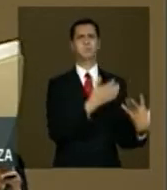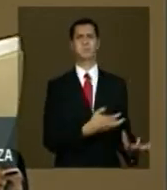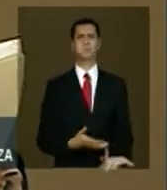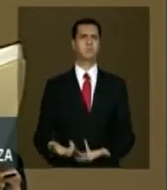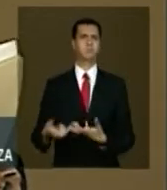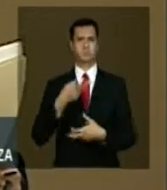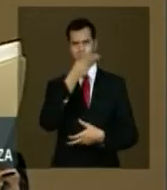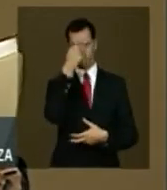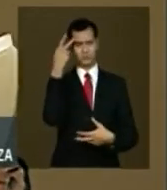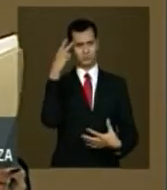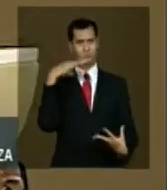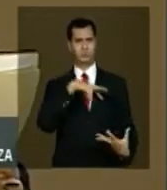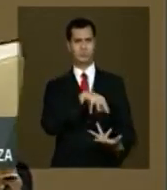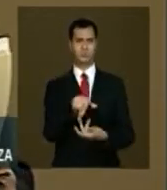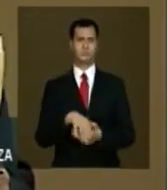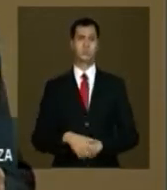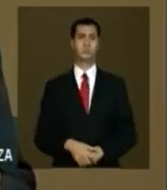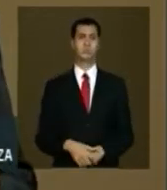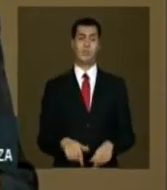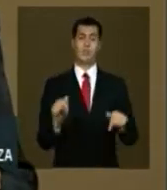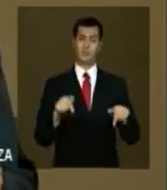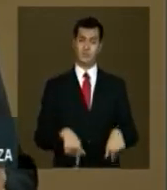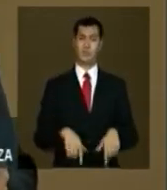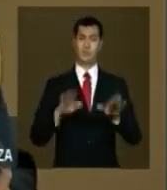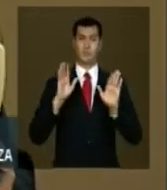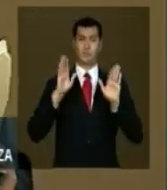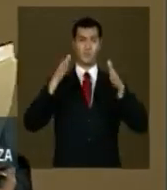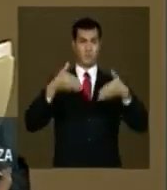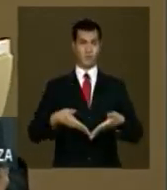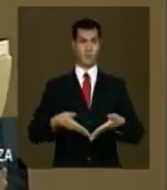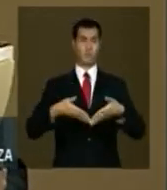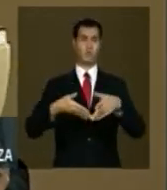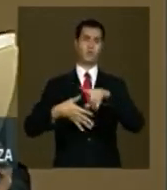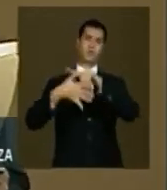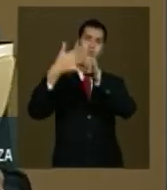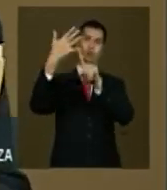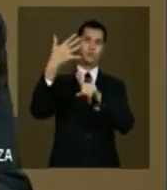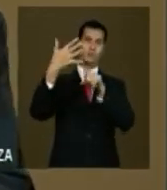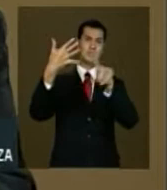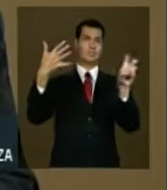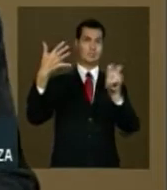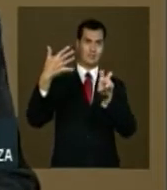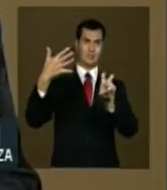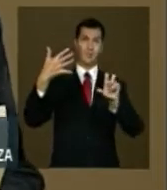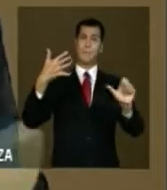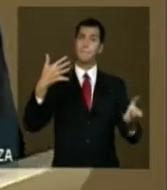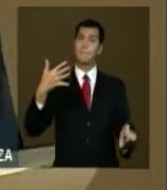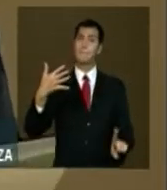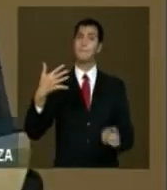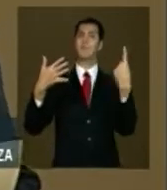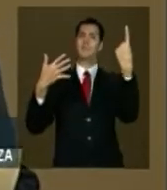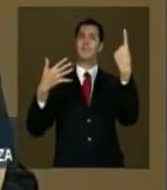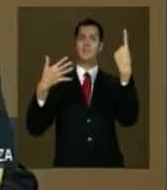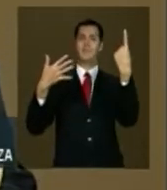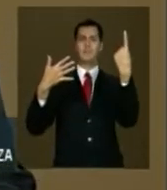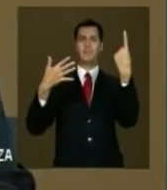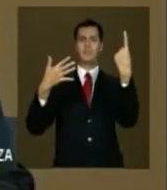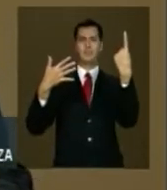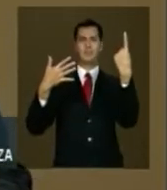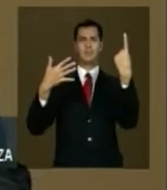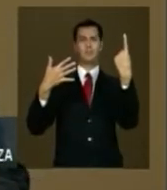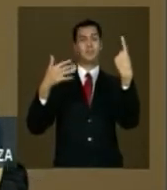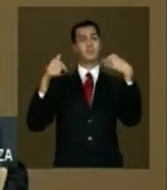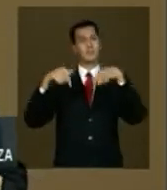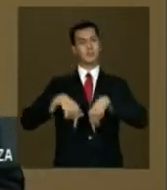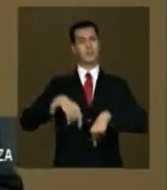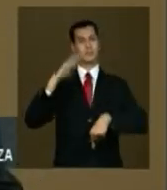pessoas no mundo estamos na quinta edição desse relevante evento sendo a primeira vez que ele ocorre fora da sede do pnud em